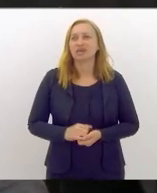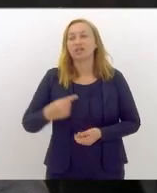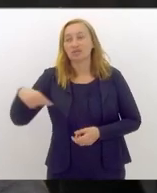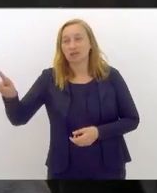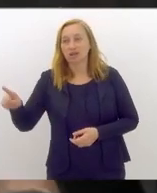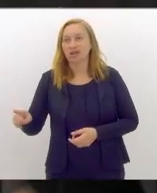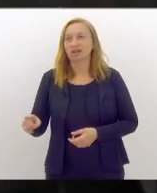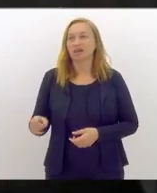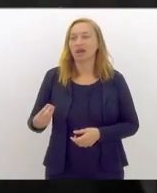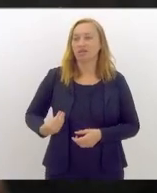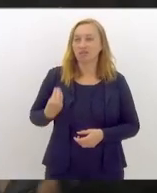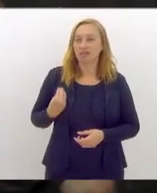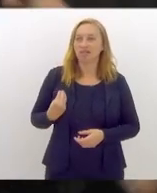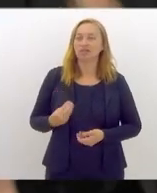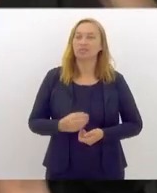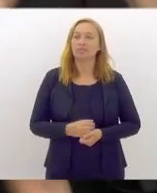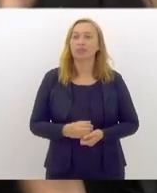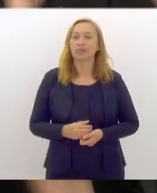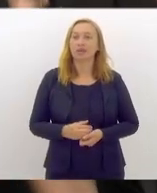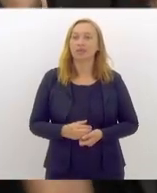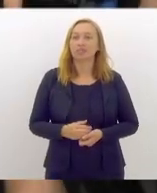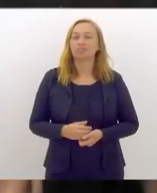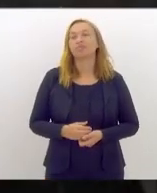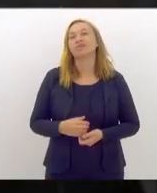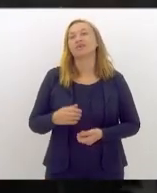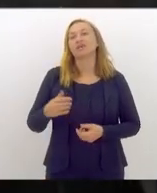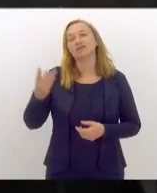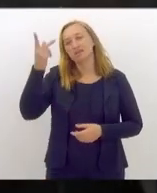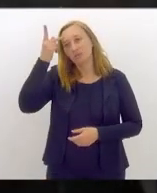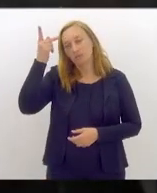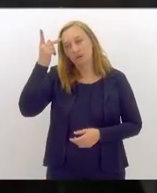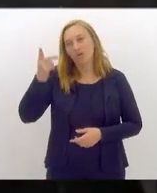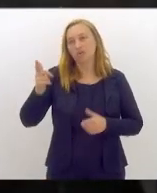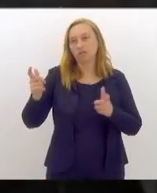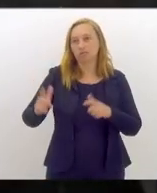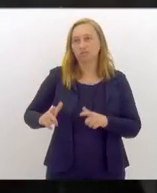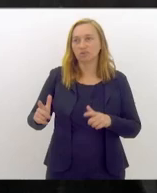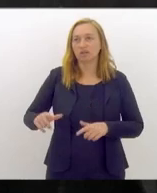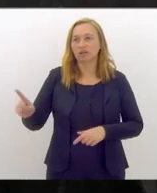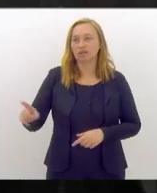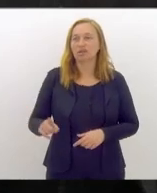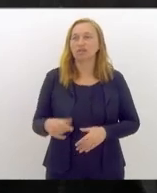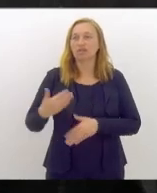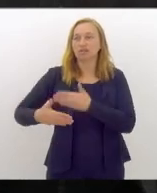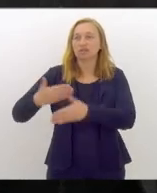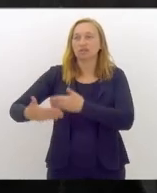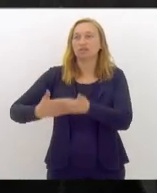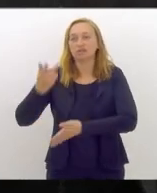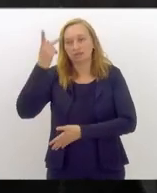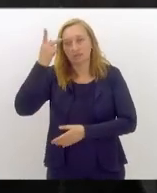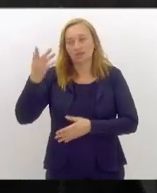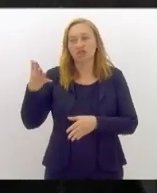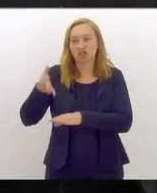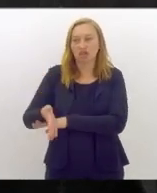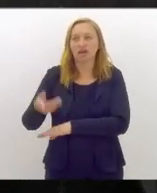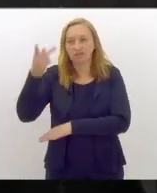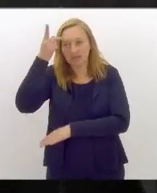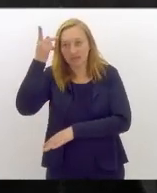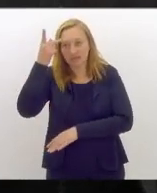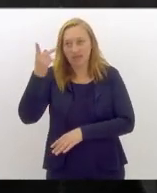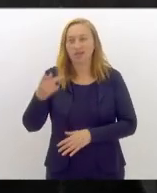vida uma Metrópole né tipo aí toda minha história foi em São Paulo chegava em São